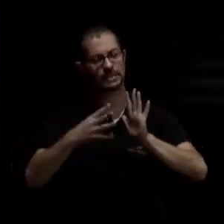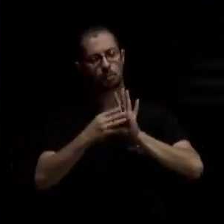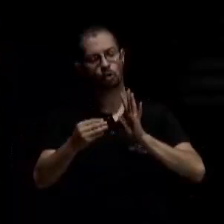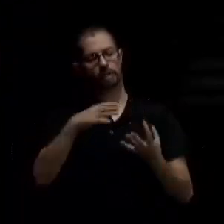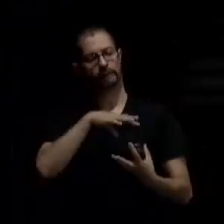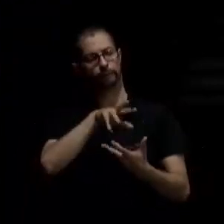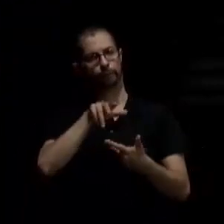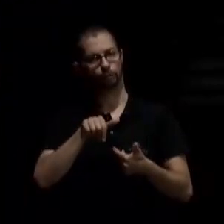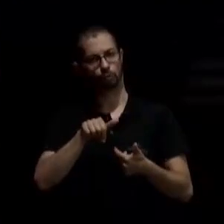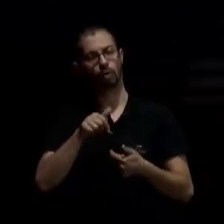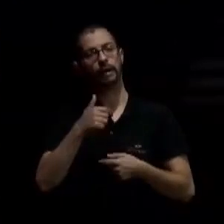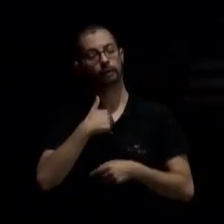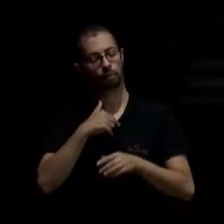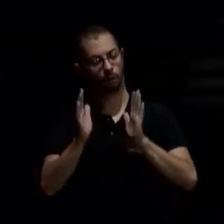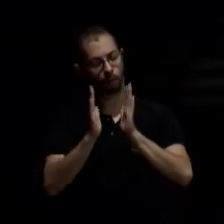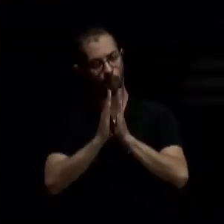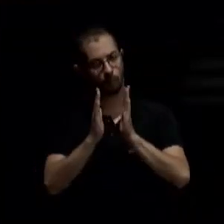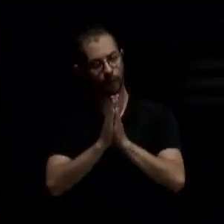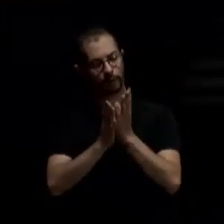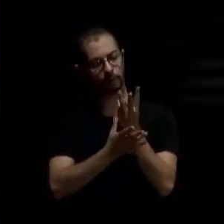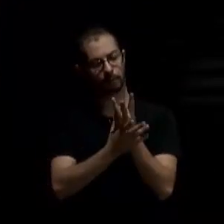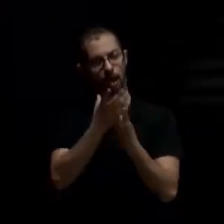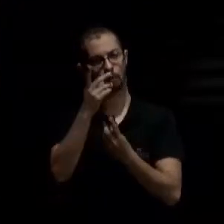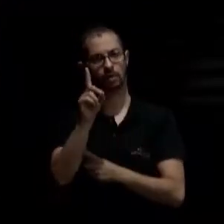mundial. Eu estou orando para uma unidade.